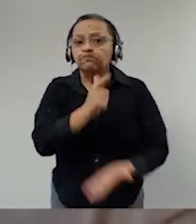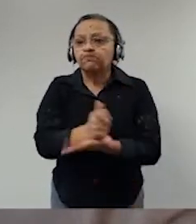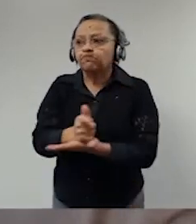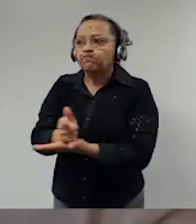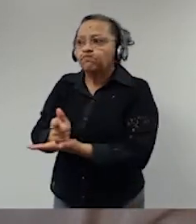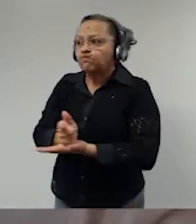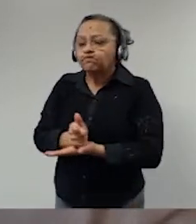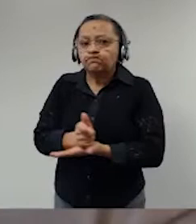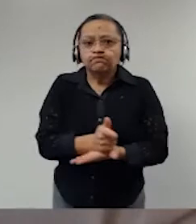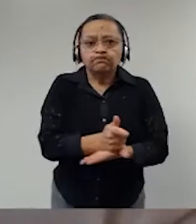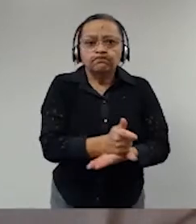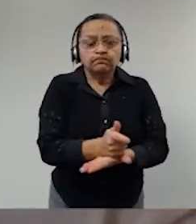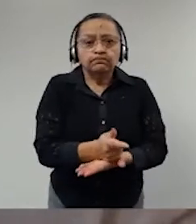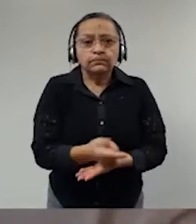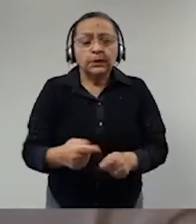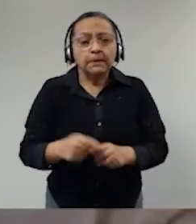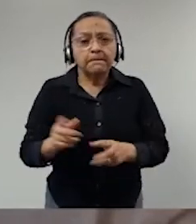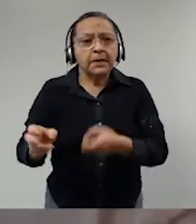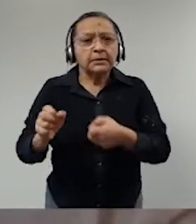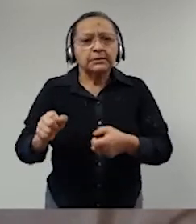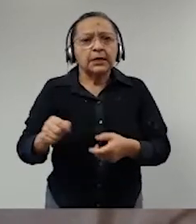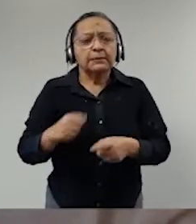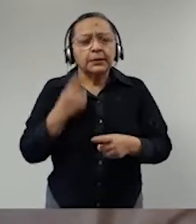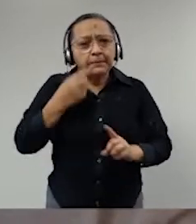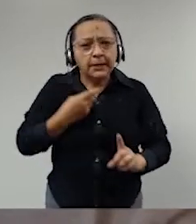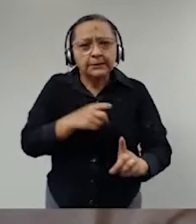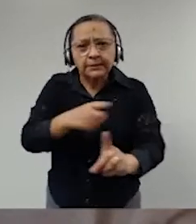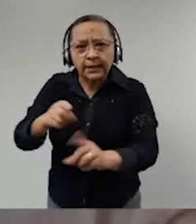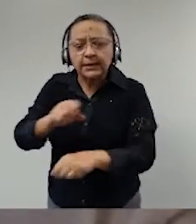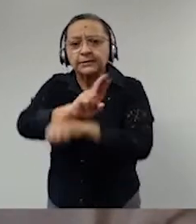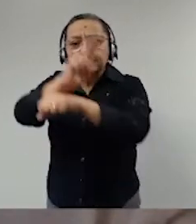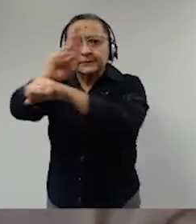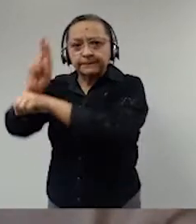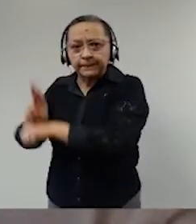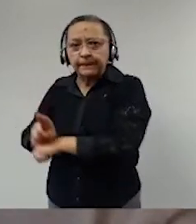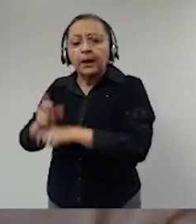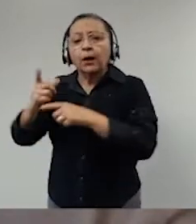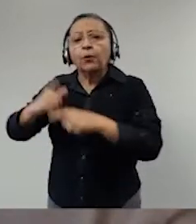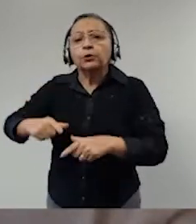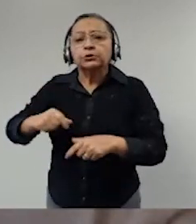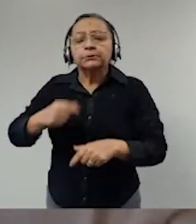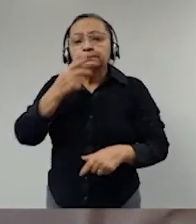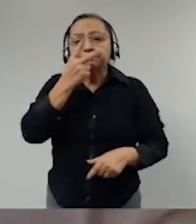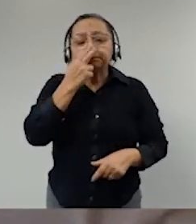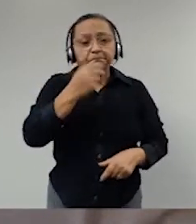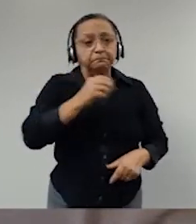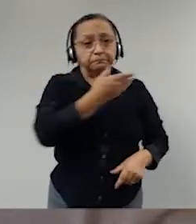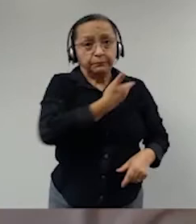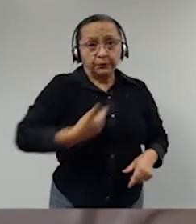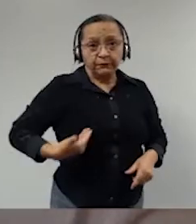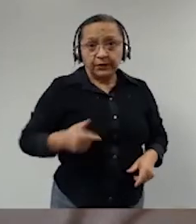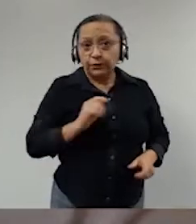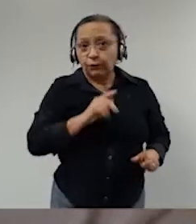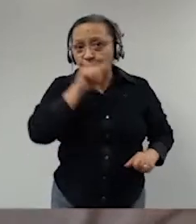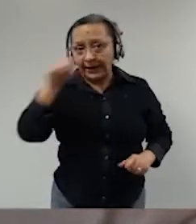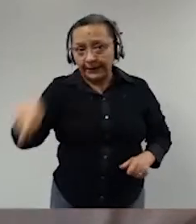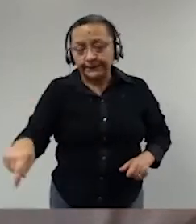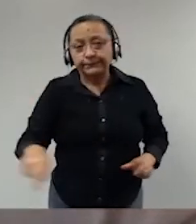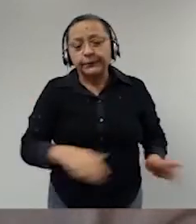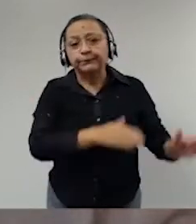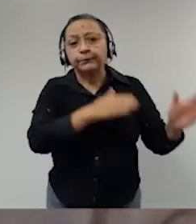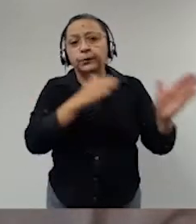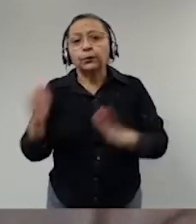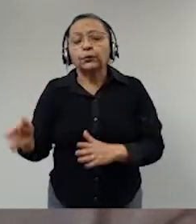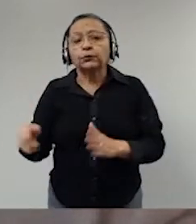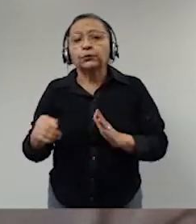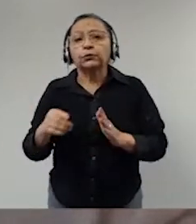os únicos que percebem esses territórios como espaço onde o Estado intervém. Um outro princípio da CUFA também é construir agendas